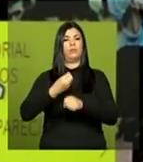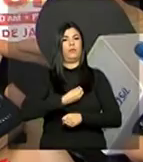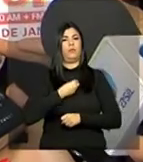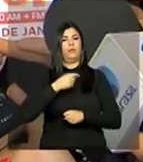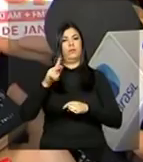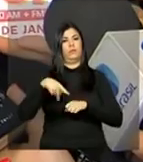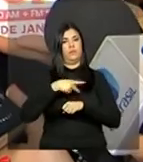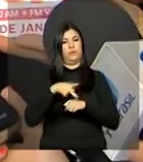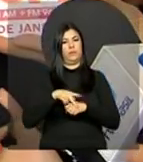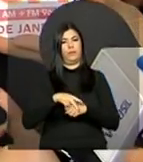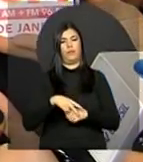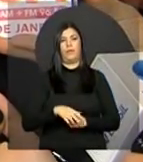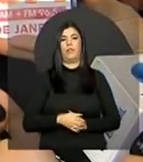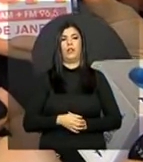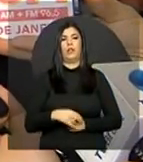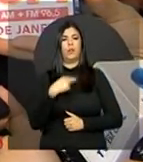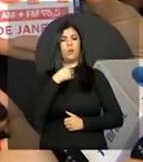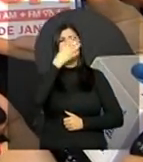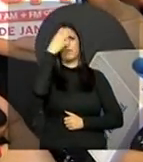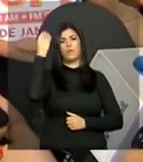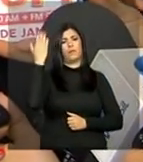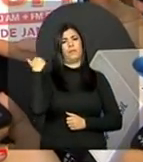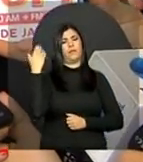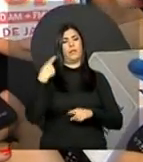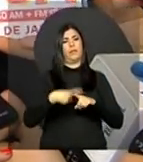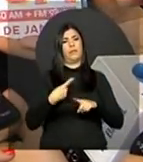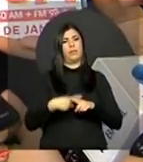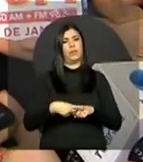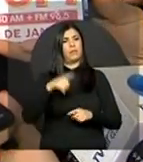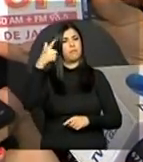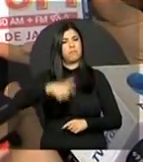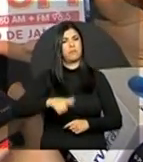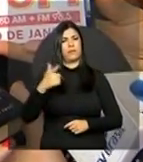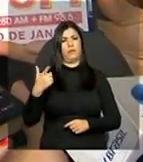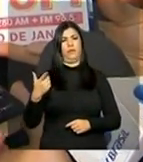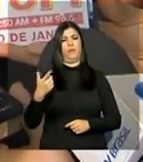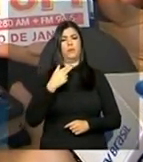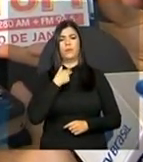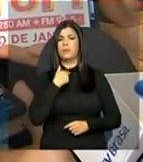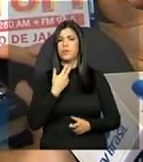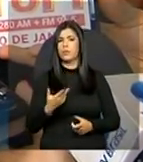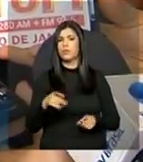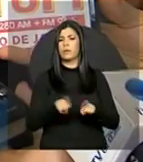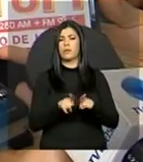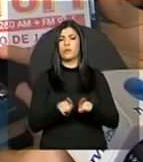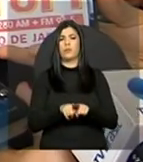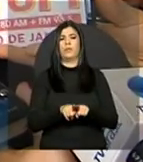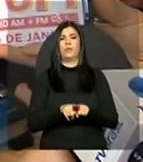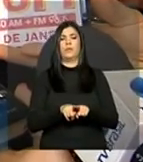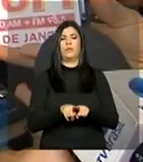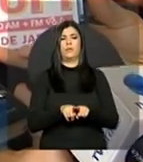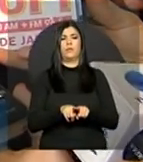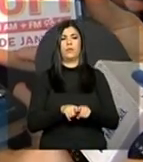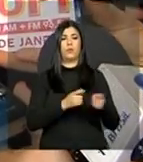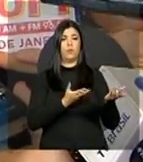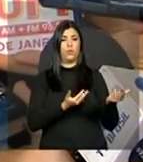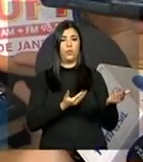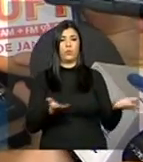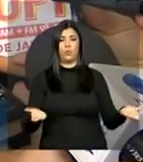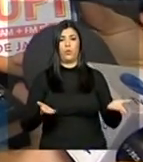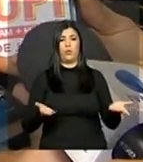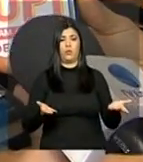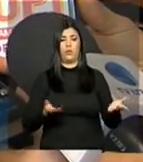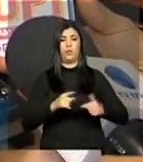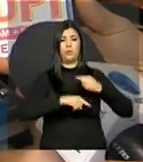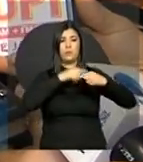país não esquecer o passado para que ele não se repita e para que as a juventude